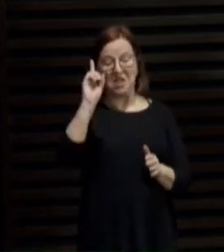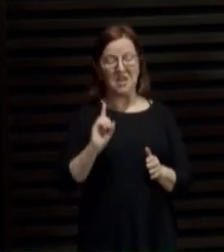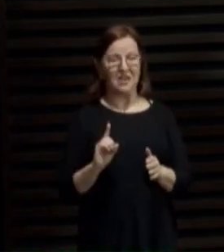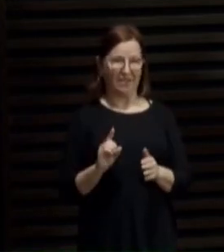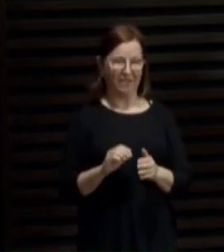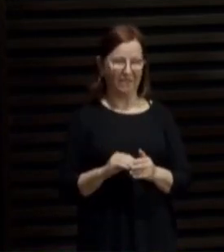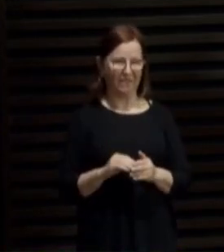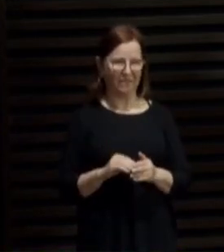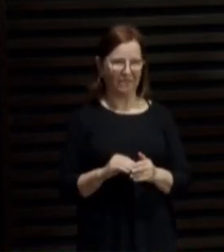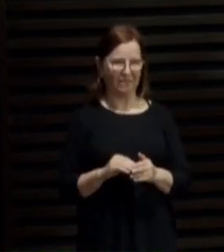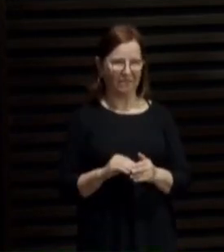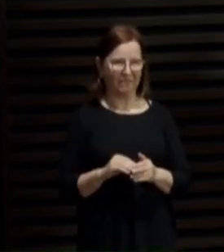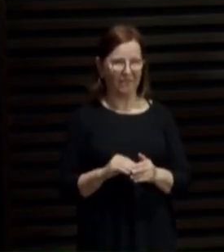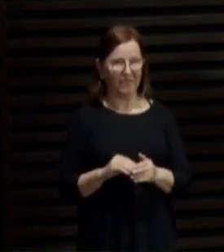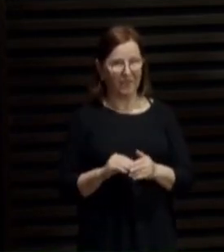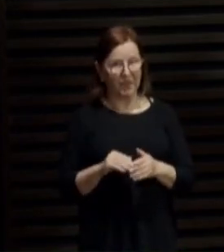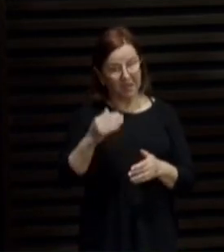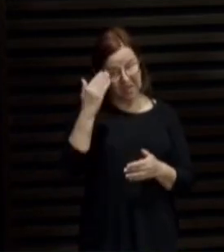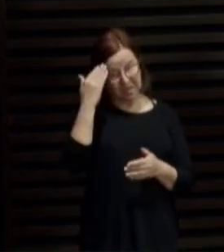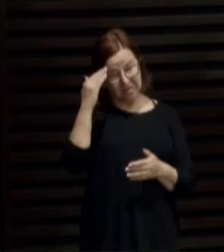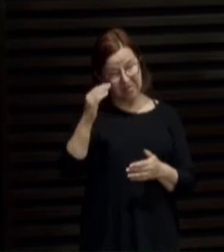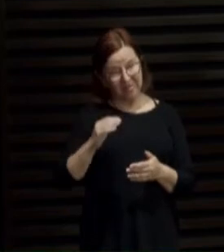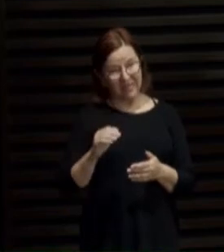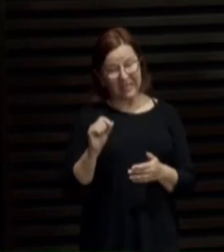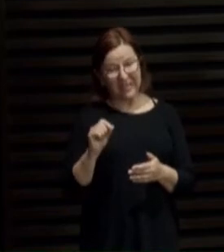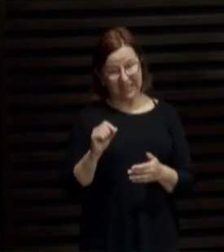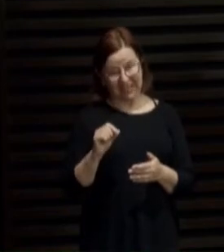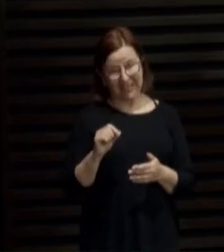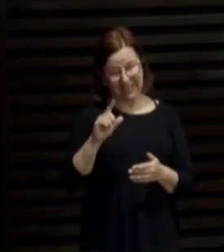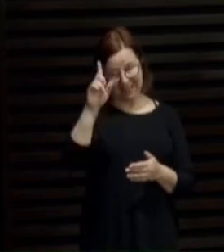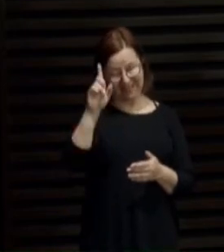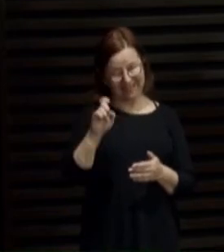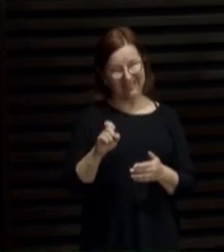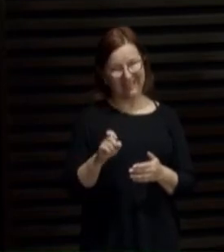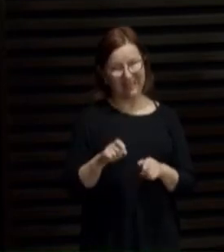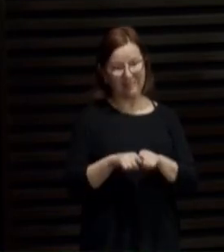está. E Deus tem feito muita igreja mudar de opinião.